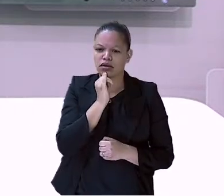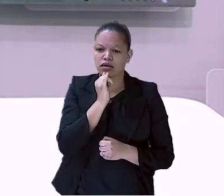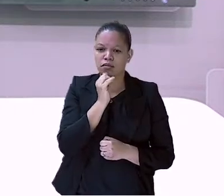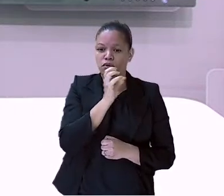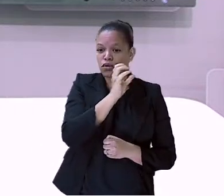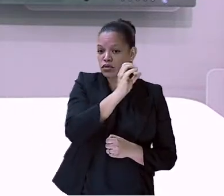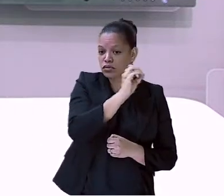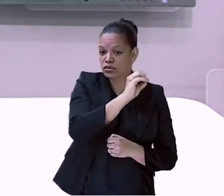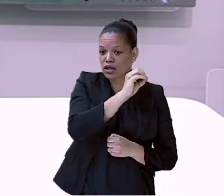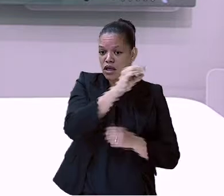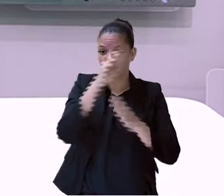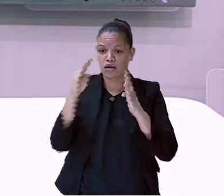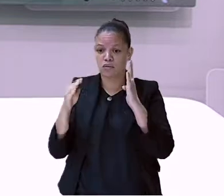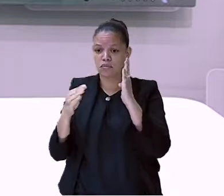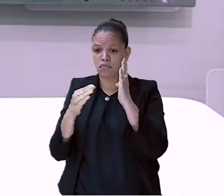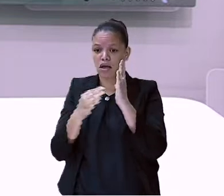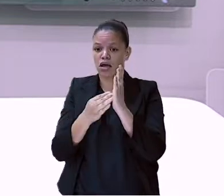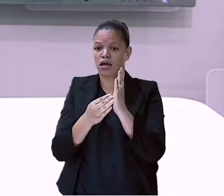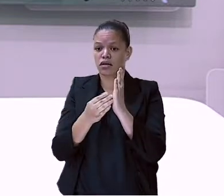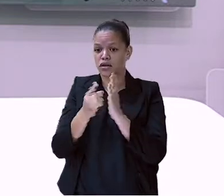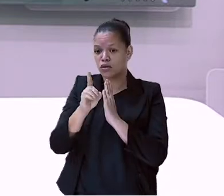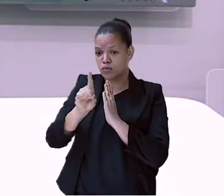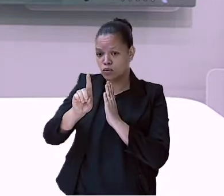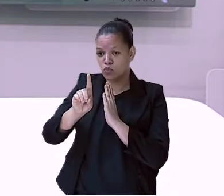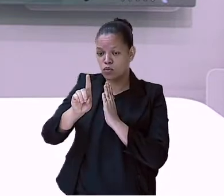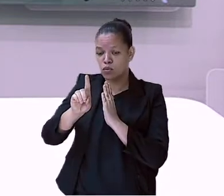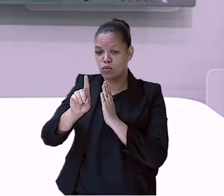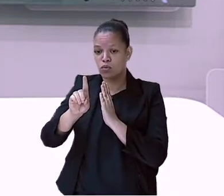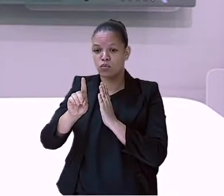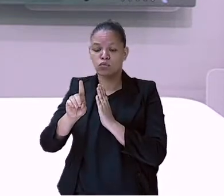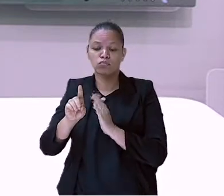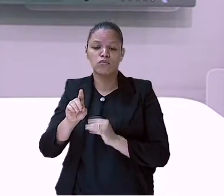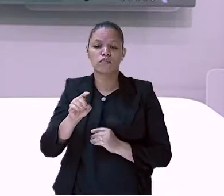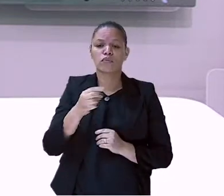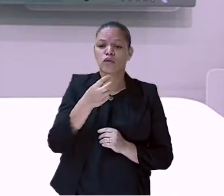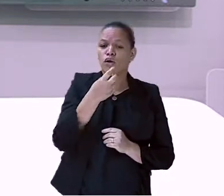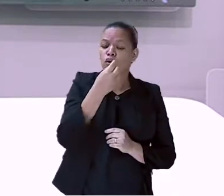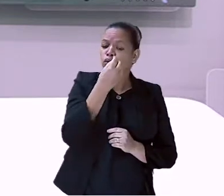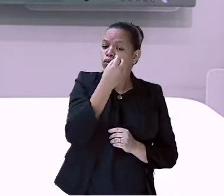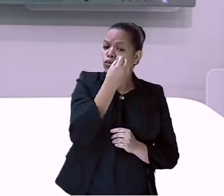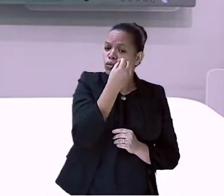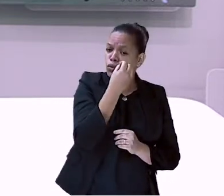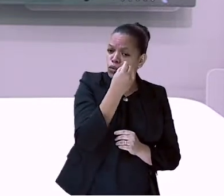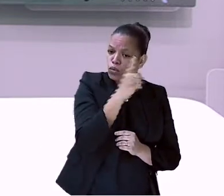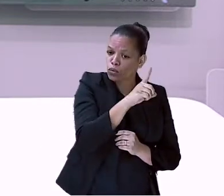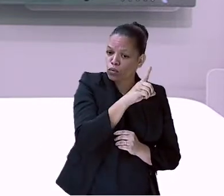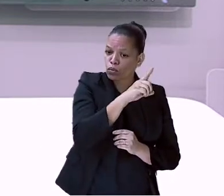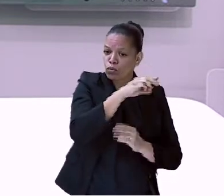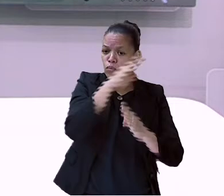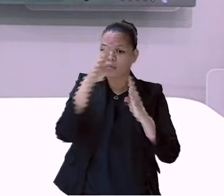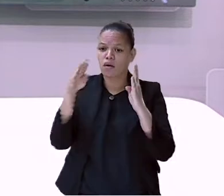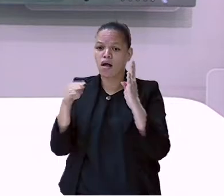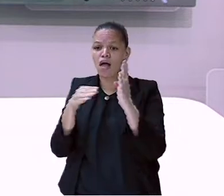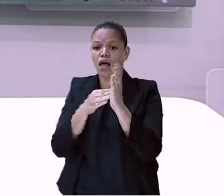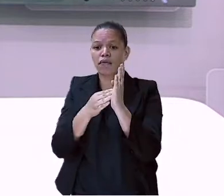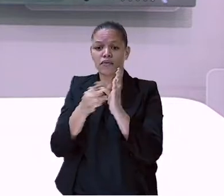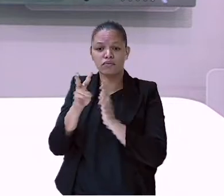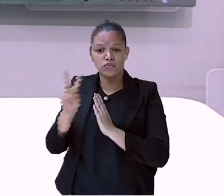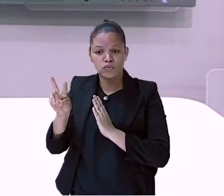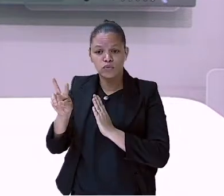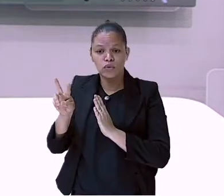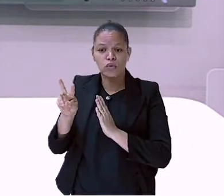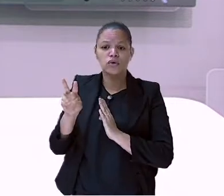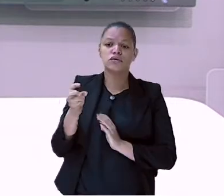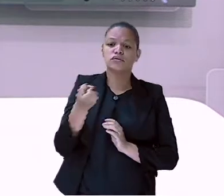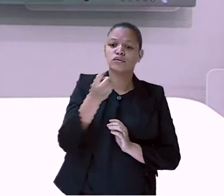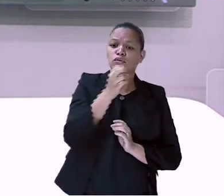centímetros. A distância do 0 até o 3, 3 centímetros. Então, quando eu falo que essa régua ela